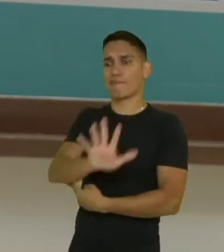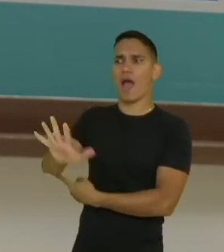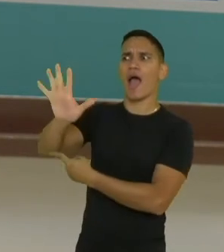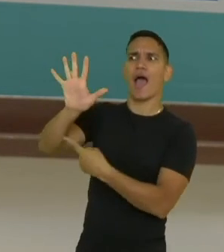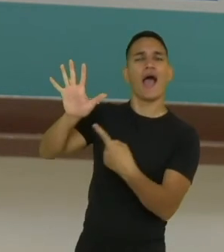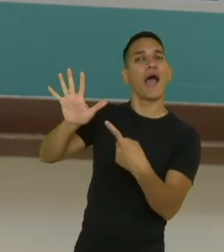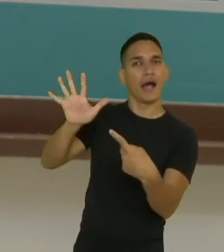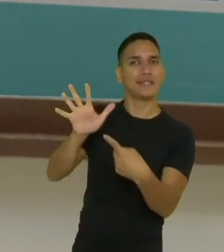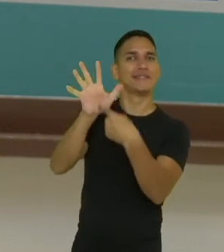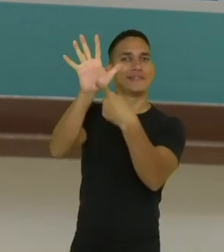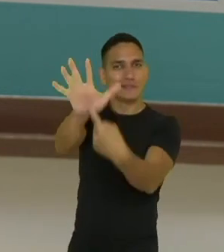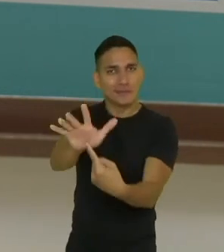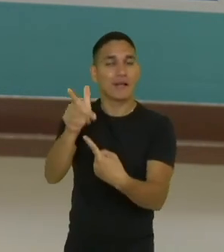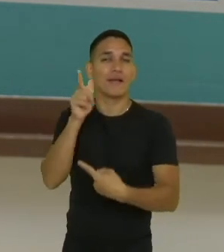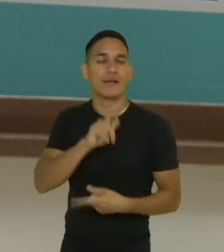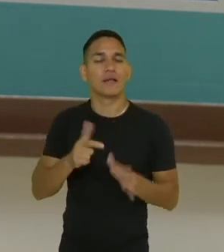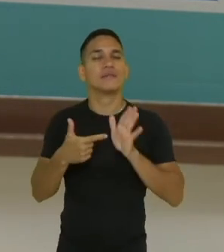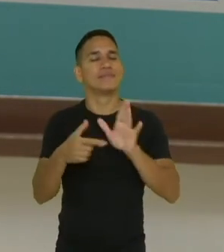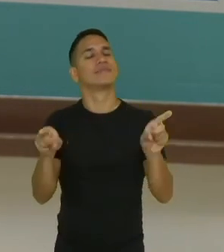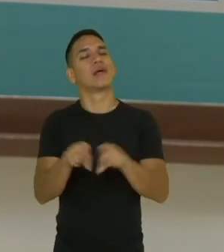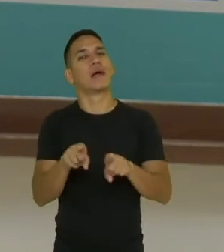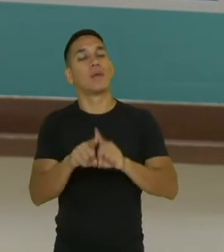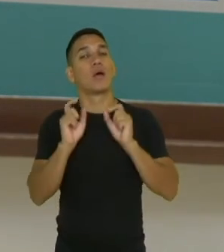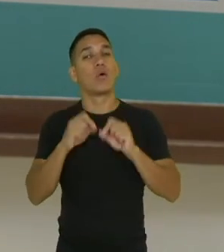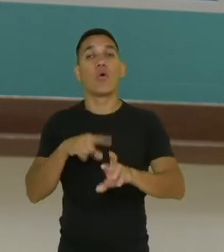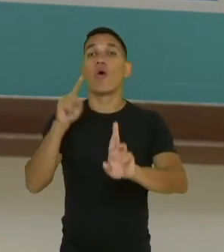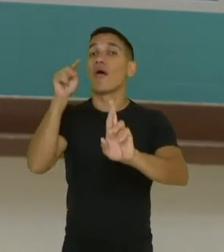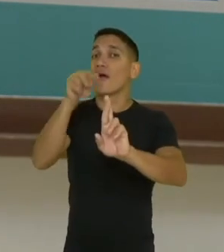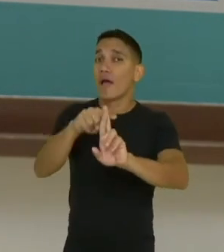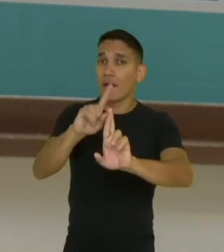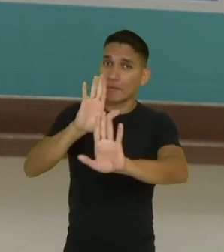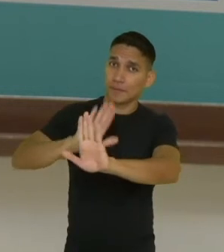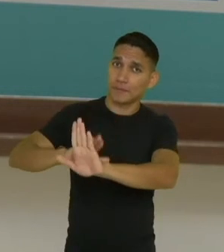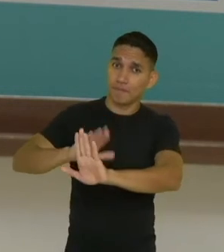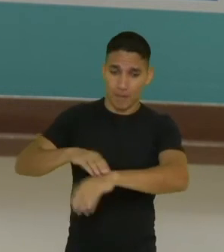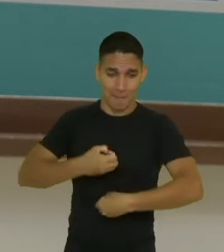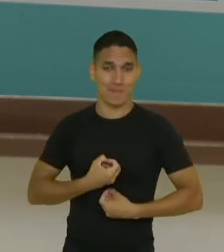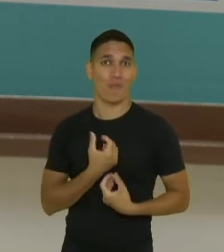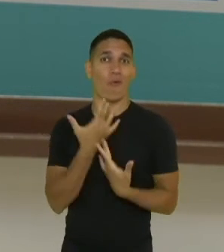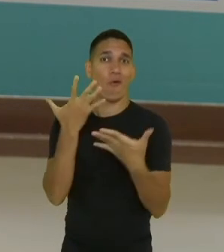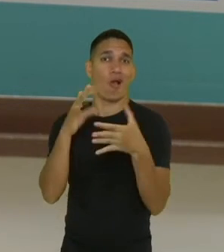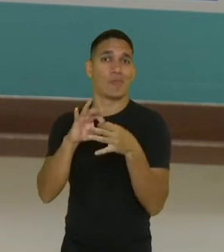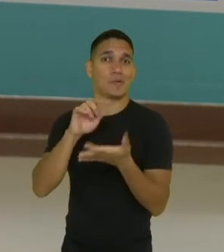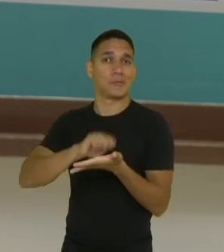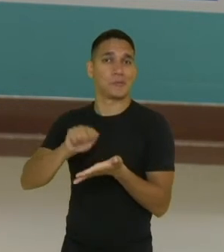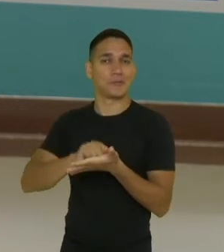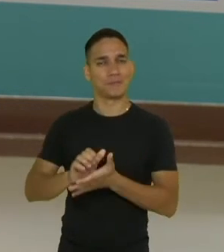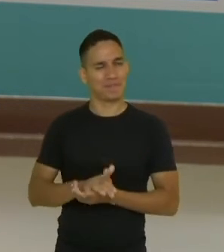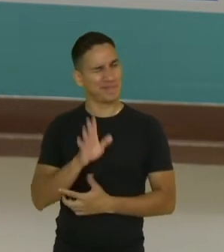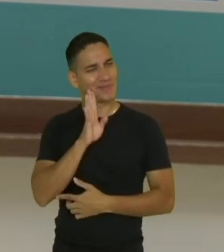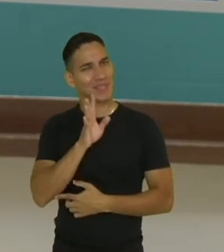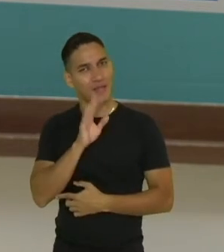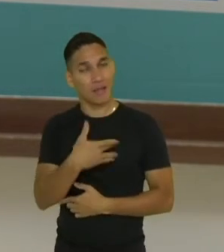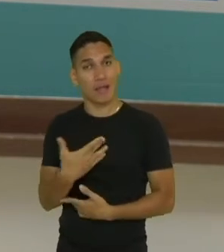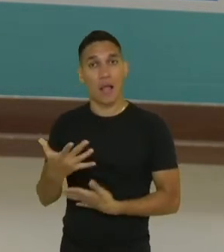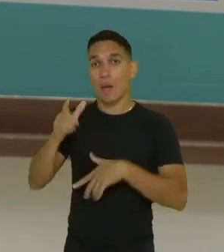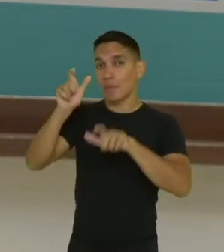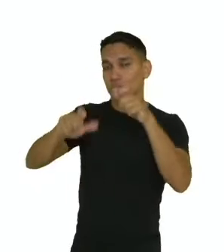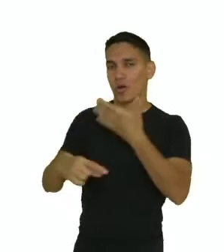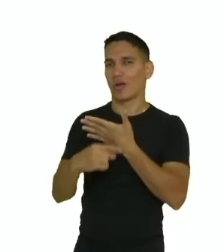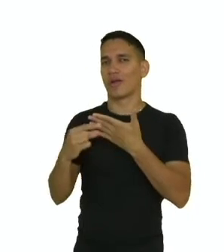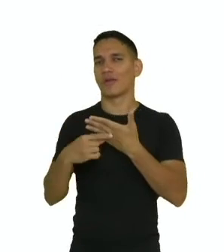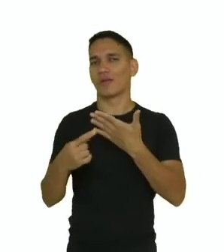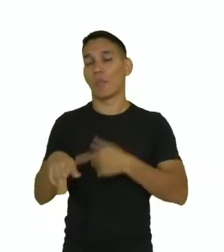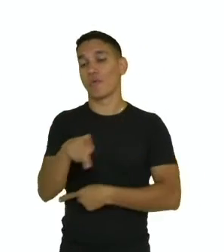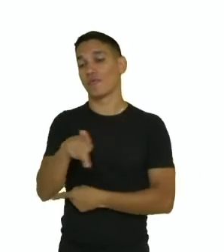e esta imagem refere-se ao poema descrito. Olha que legal! O artista e professor